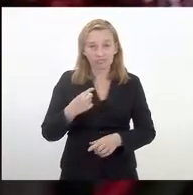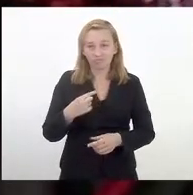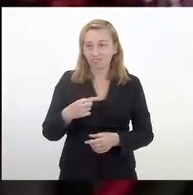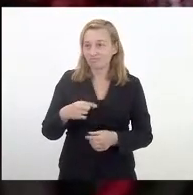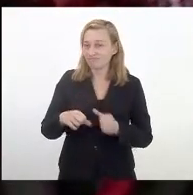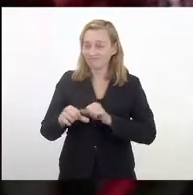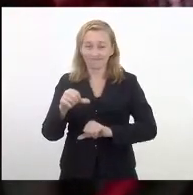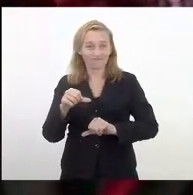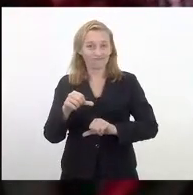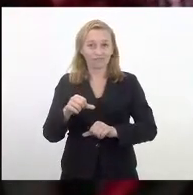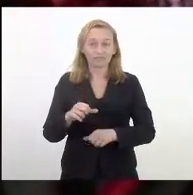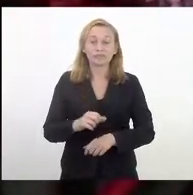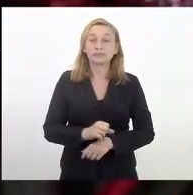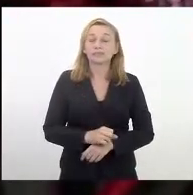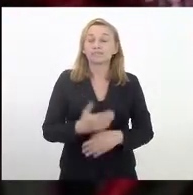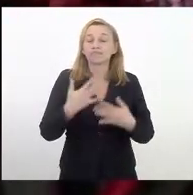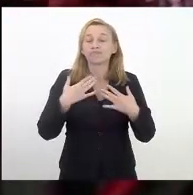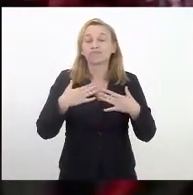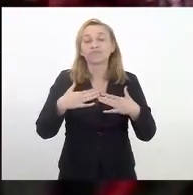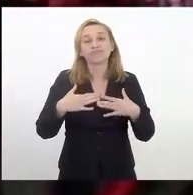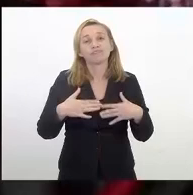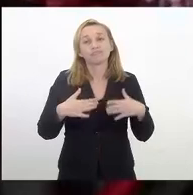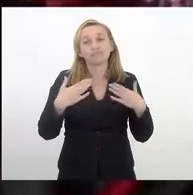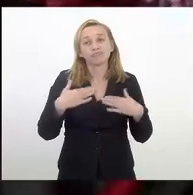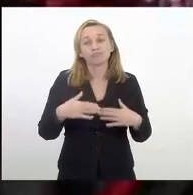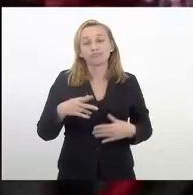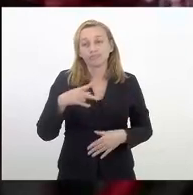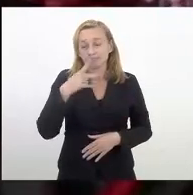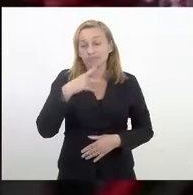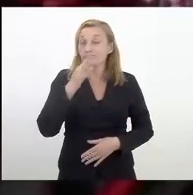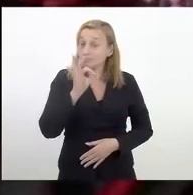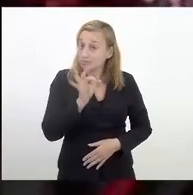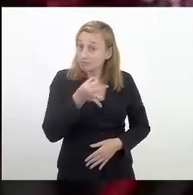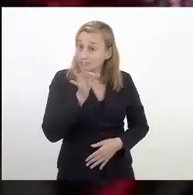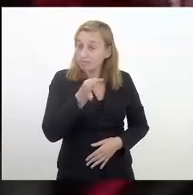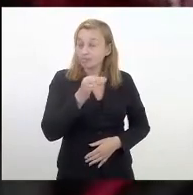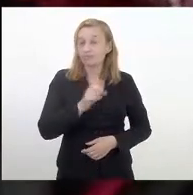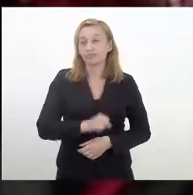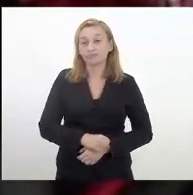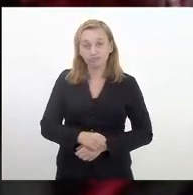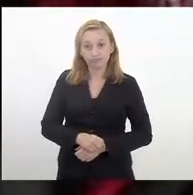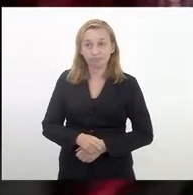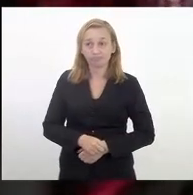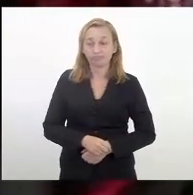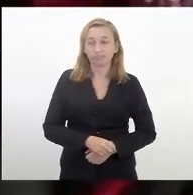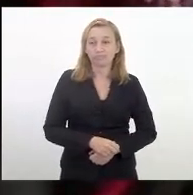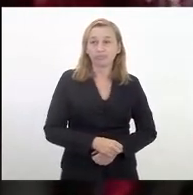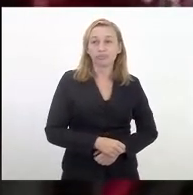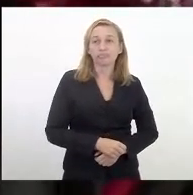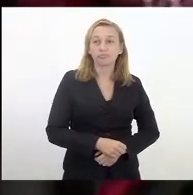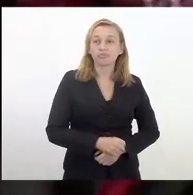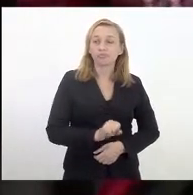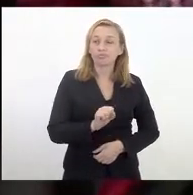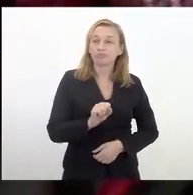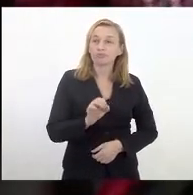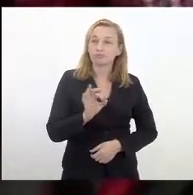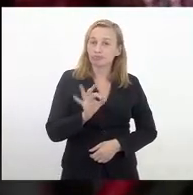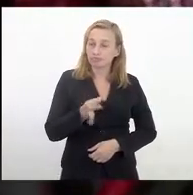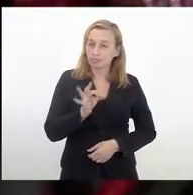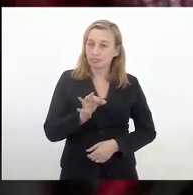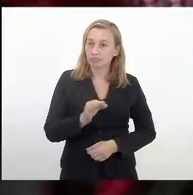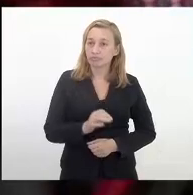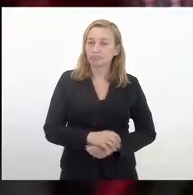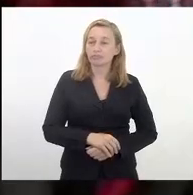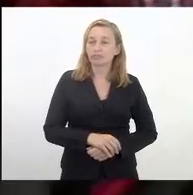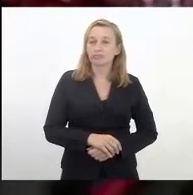pelo contrário teria tranquilidade em fazer as críticas necessárias e se forem necessárias críticas